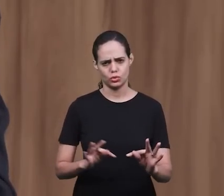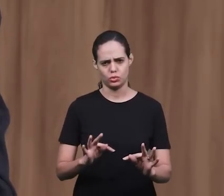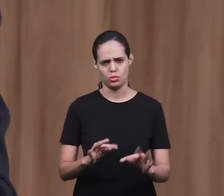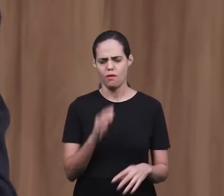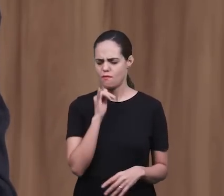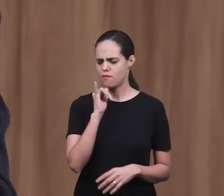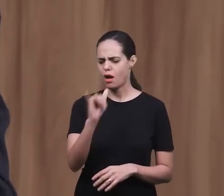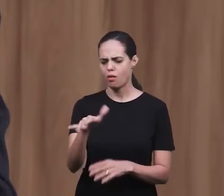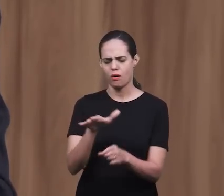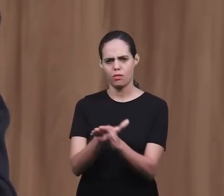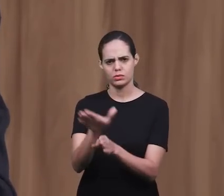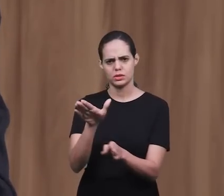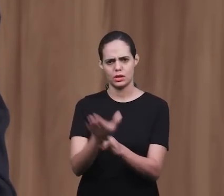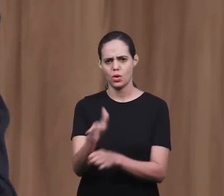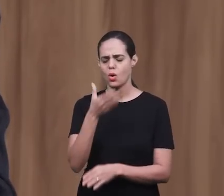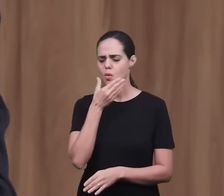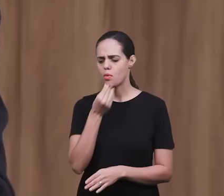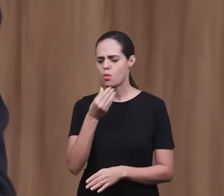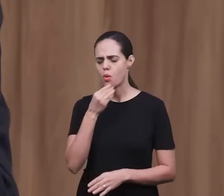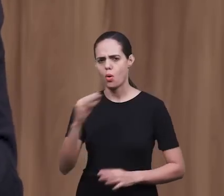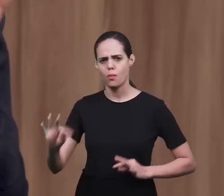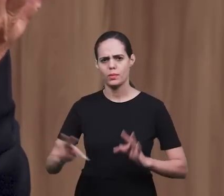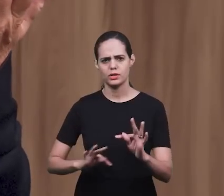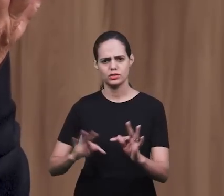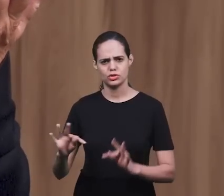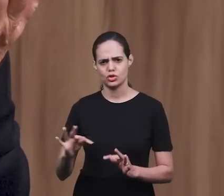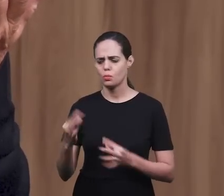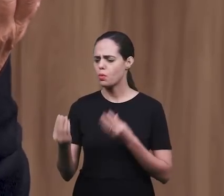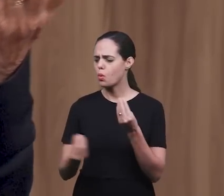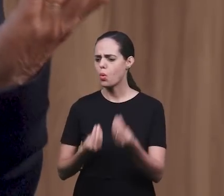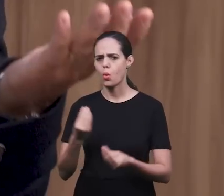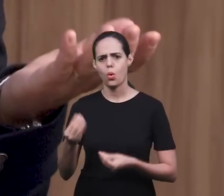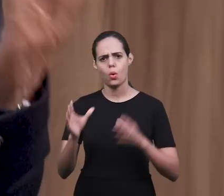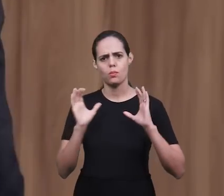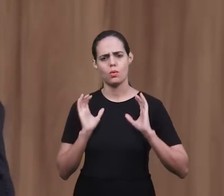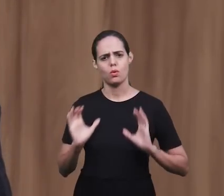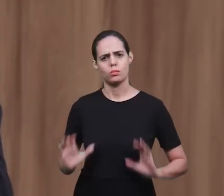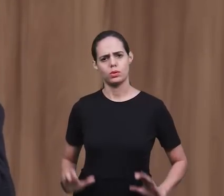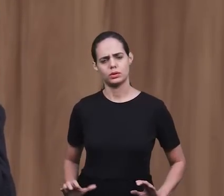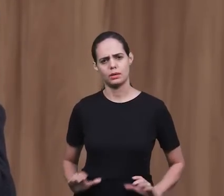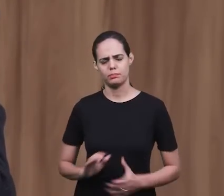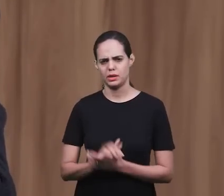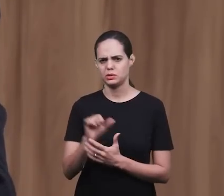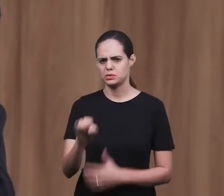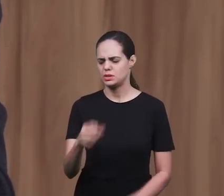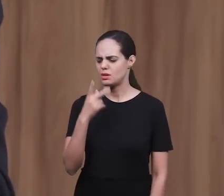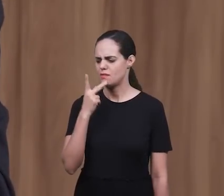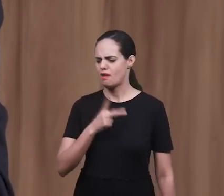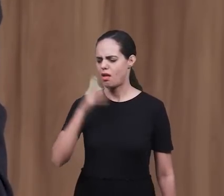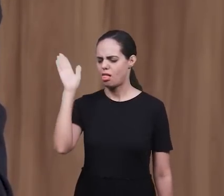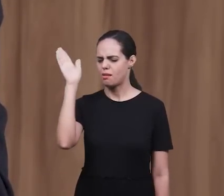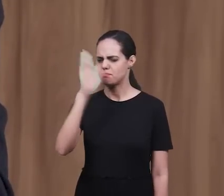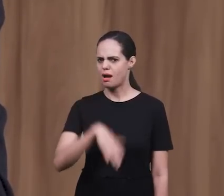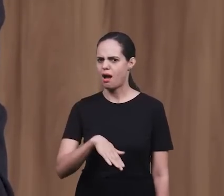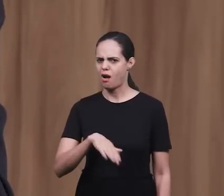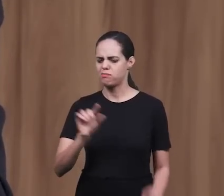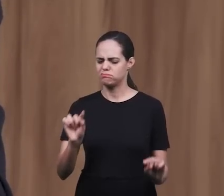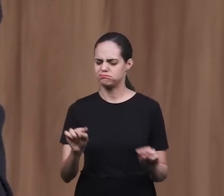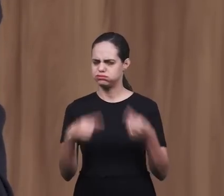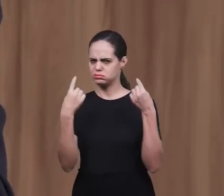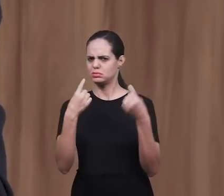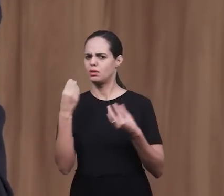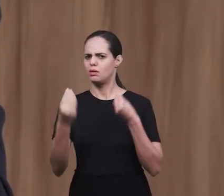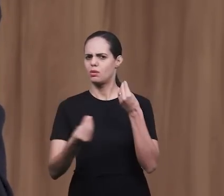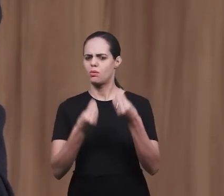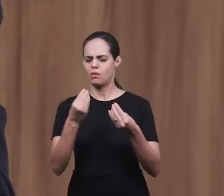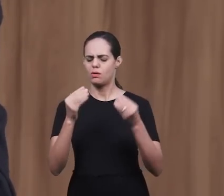comportamental, ela iria tapar a boca de muitos, ou seja, aquilo que se fala mal da pessoa, a postura do